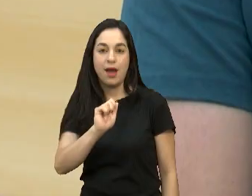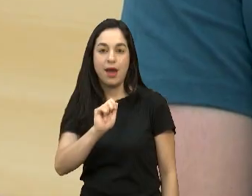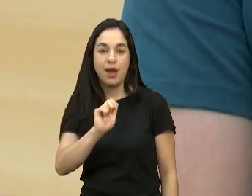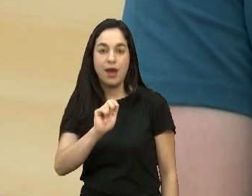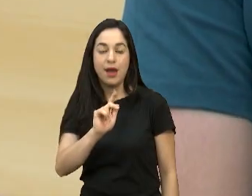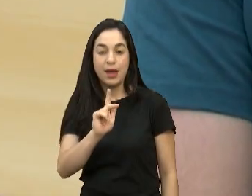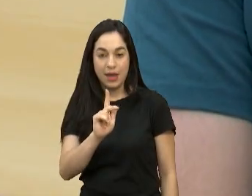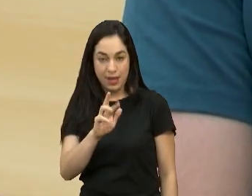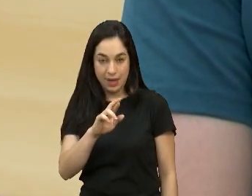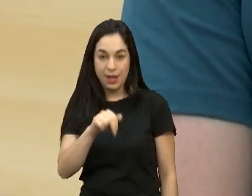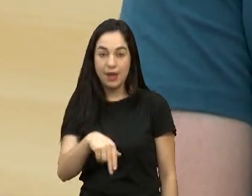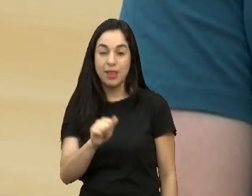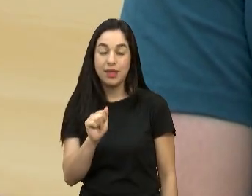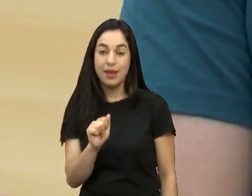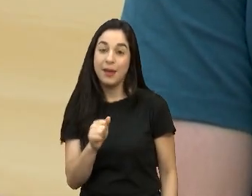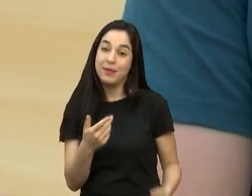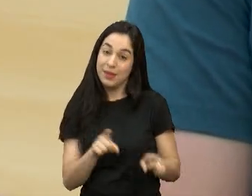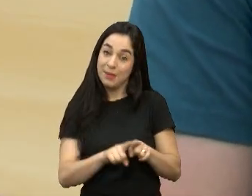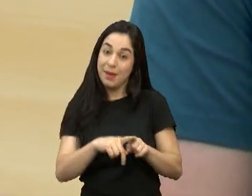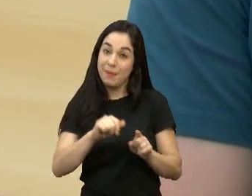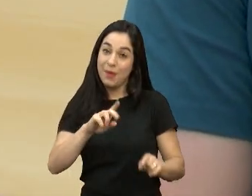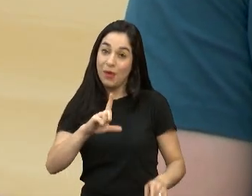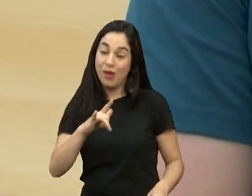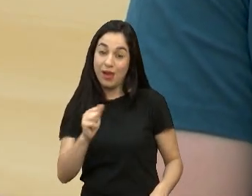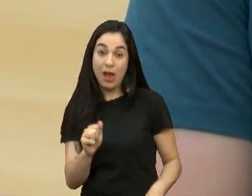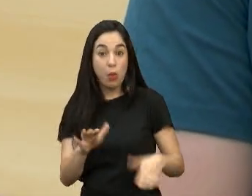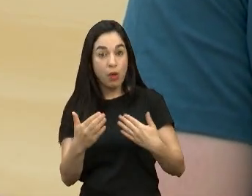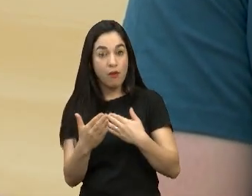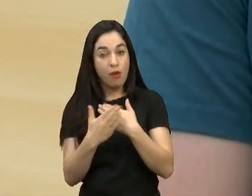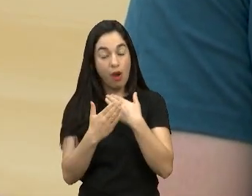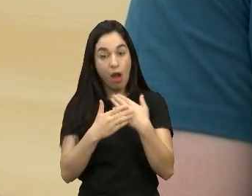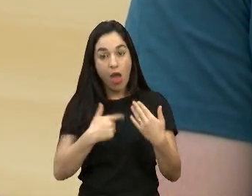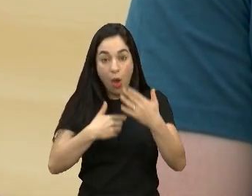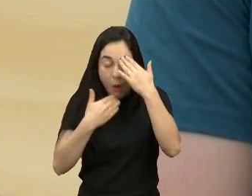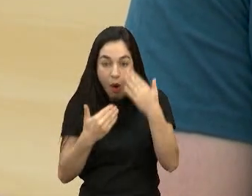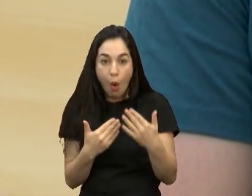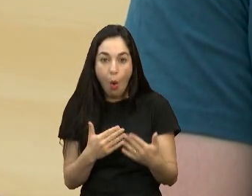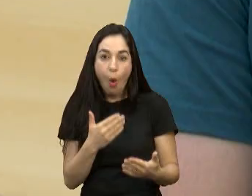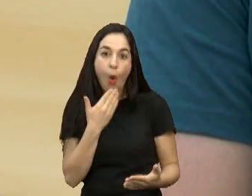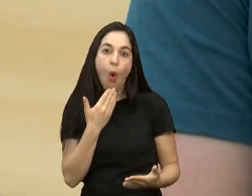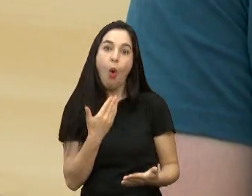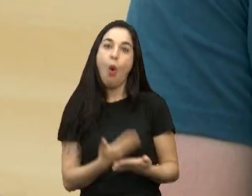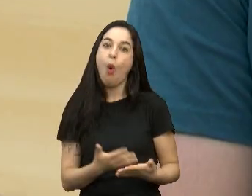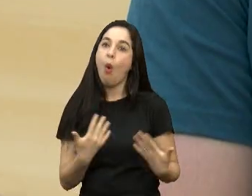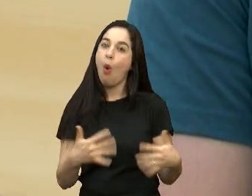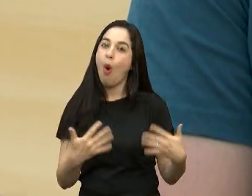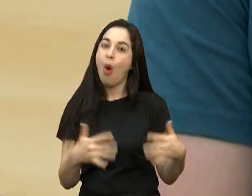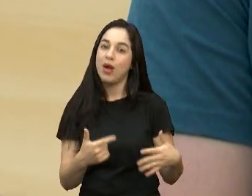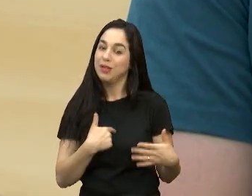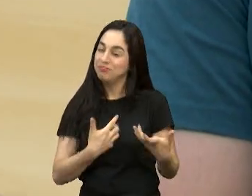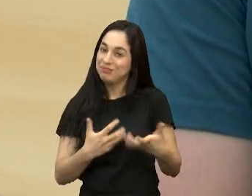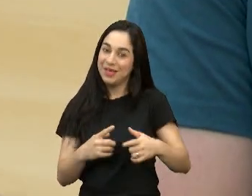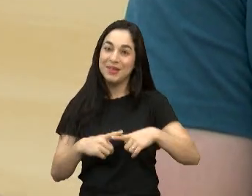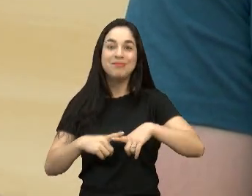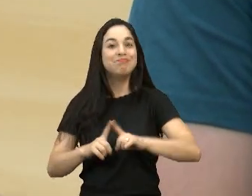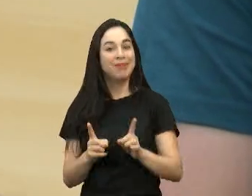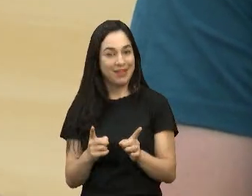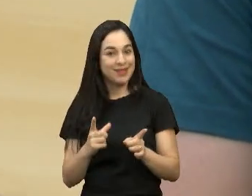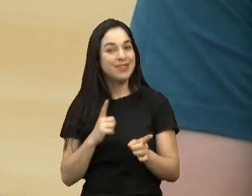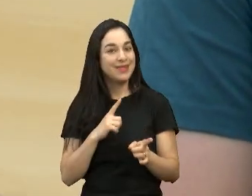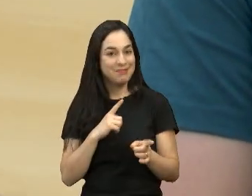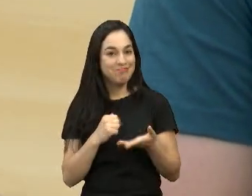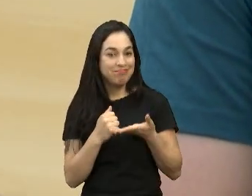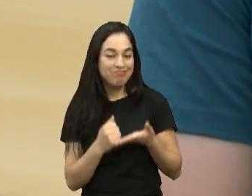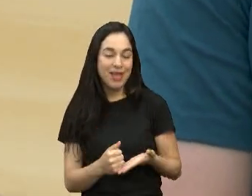caramba, não queria concorrer, mas já que eu estou aqui... então tem um peso muito grande, porque eu dedico a minha